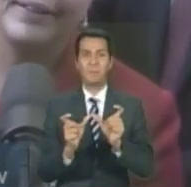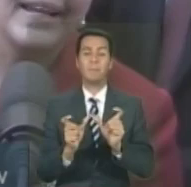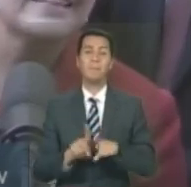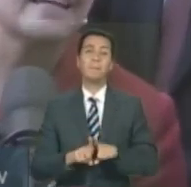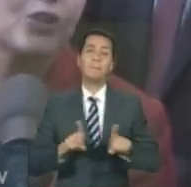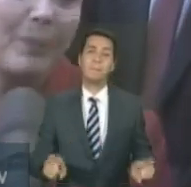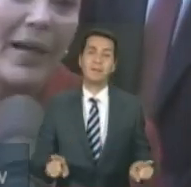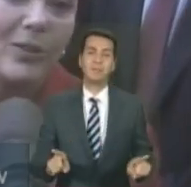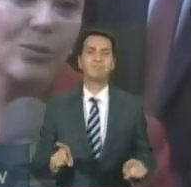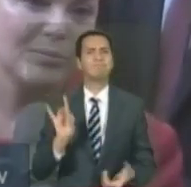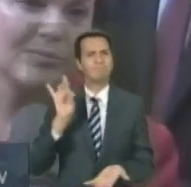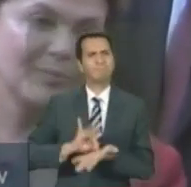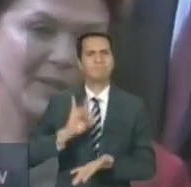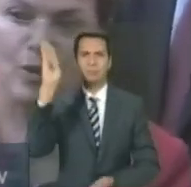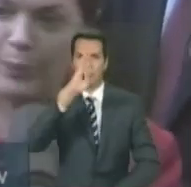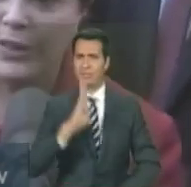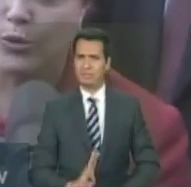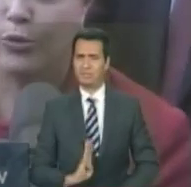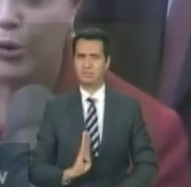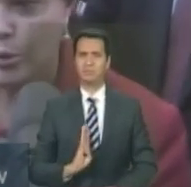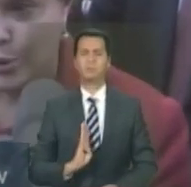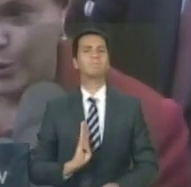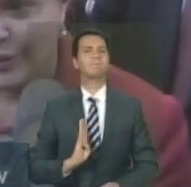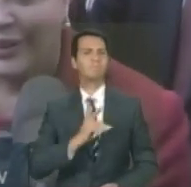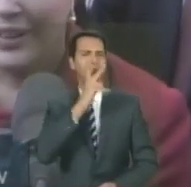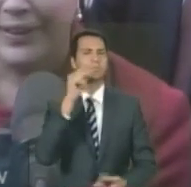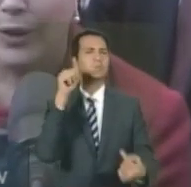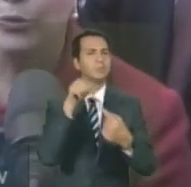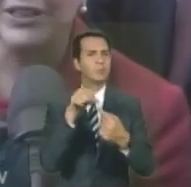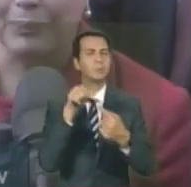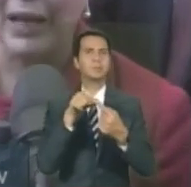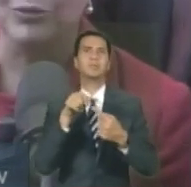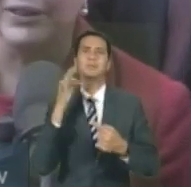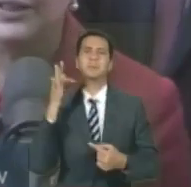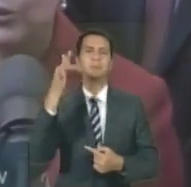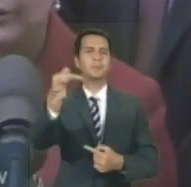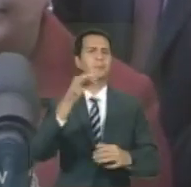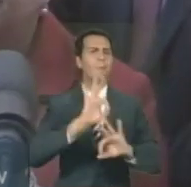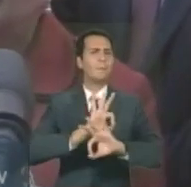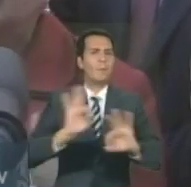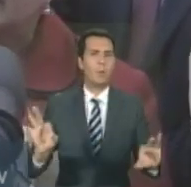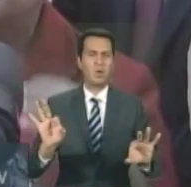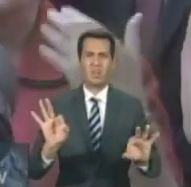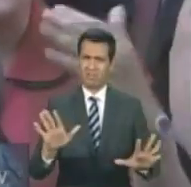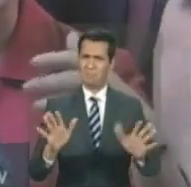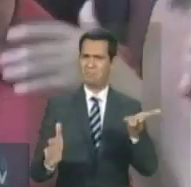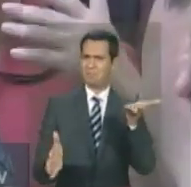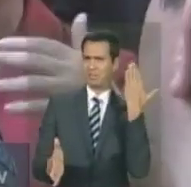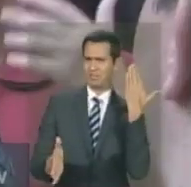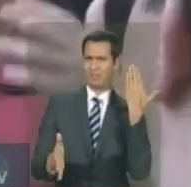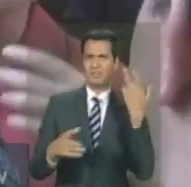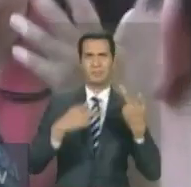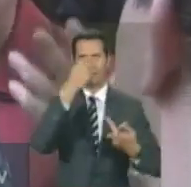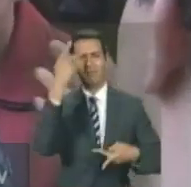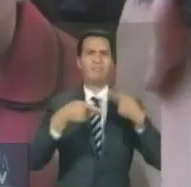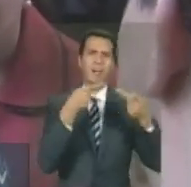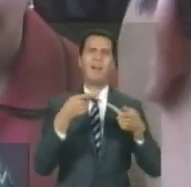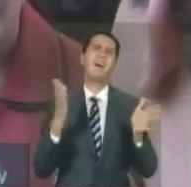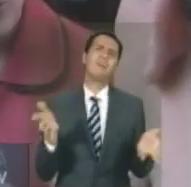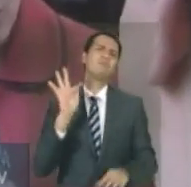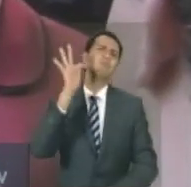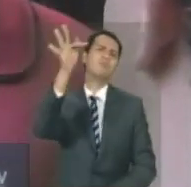que, nesse aspecto, é o país do futuro. Não no aspecto anterior, né? Que falava sempre que o Brasil um dia ia ser